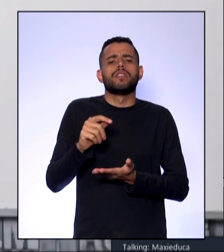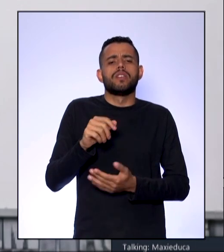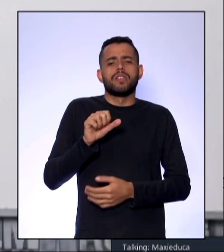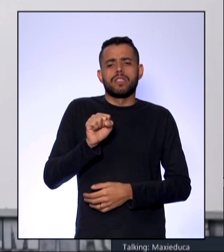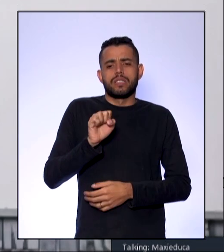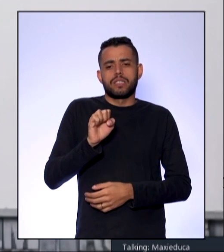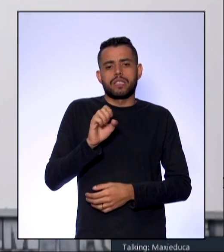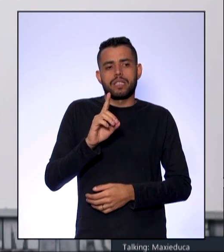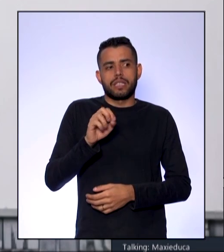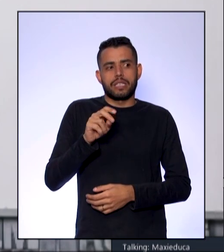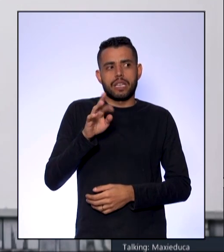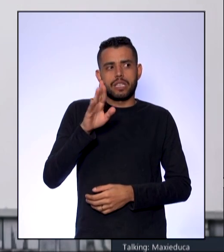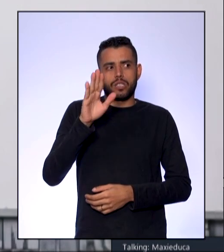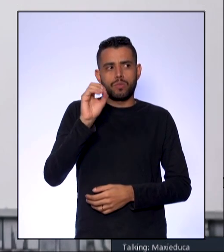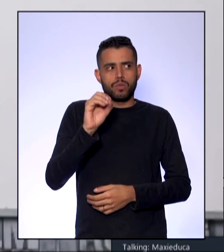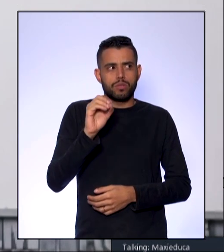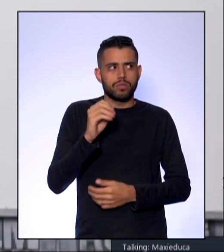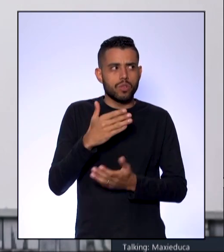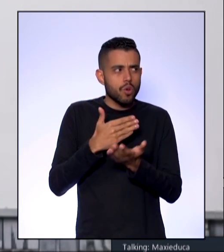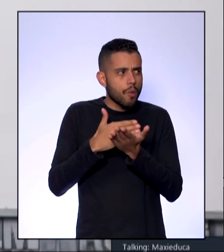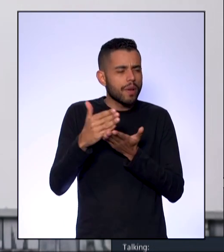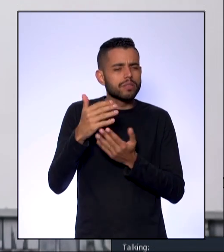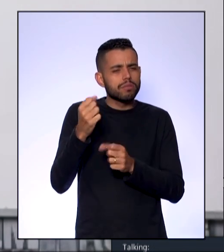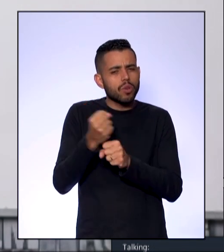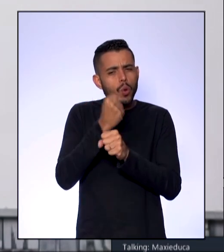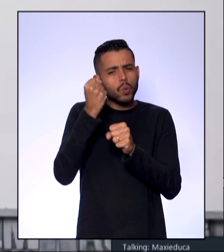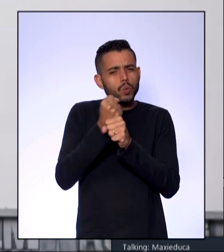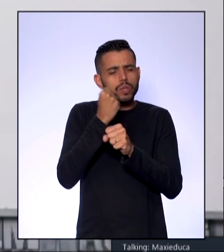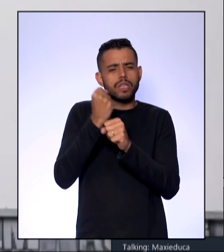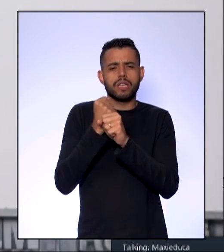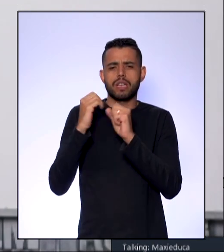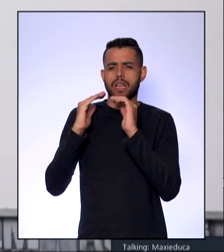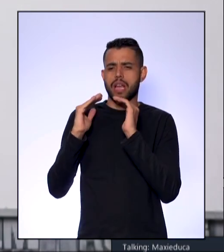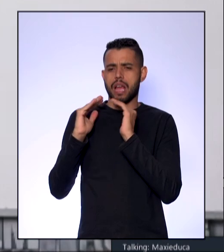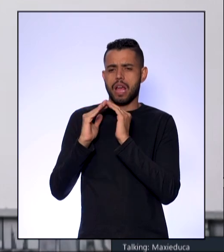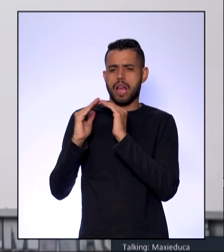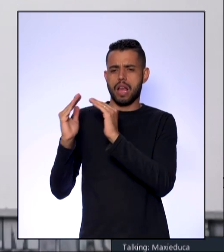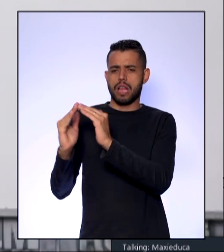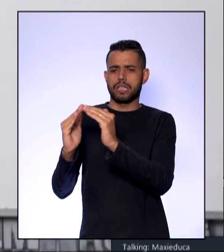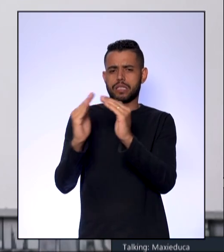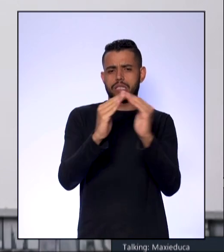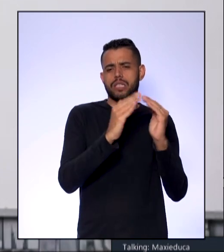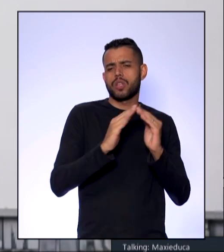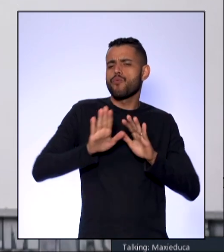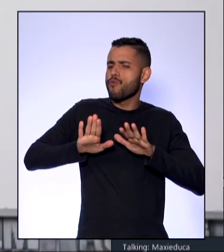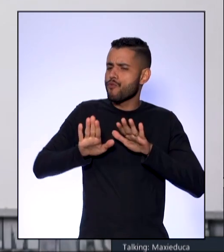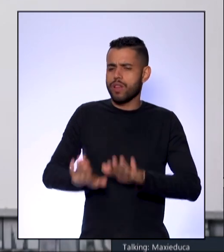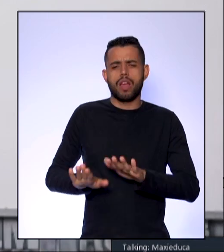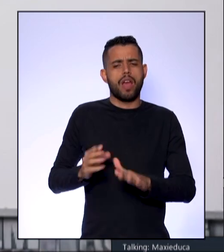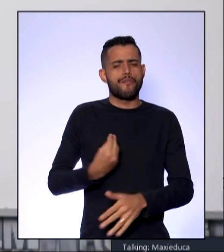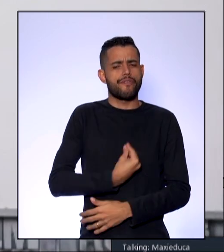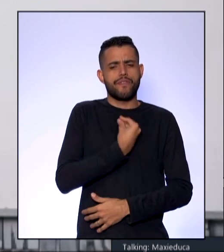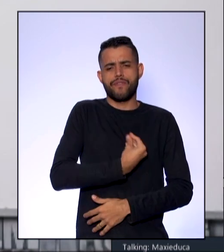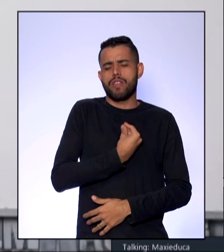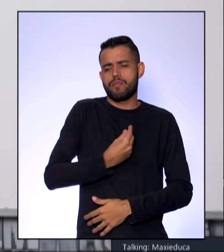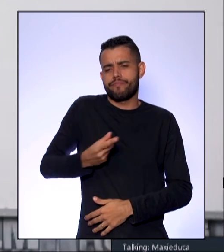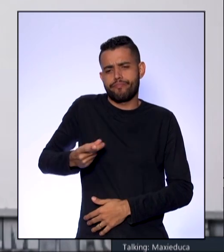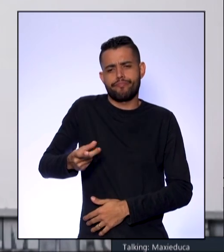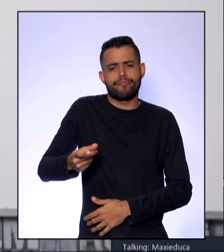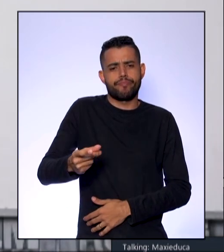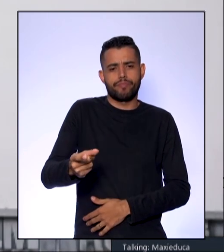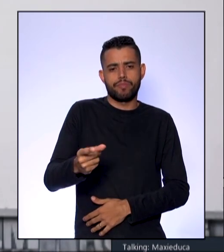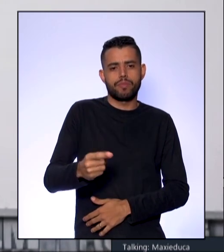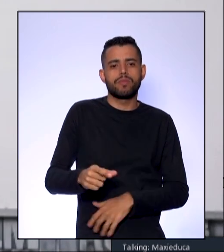passo a edificar moradias para continuidade, então eu vou ficar ali de forma permanente. Eu passo a fazer